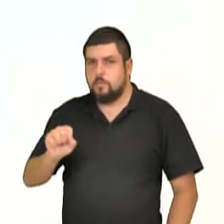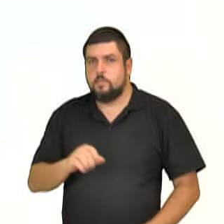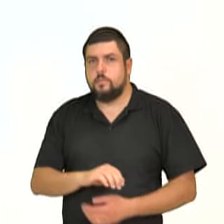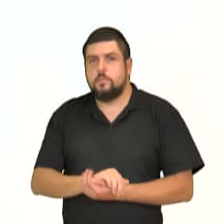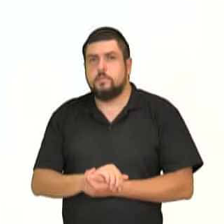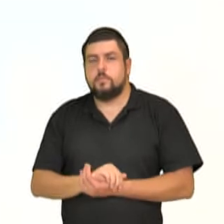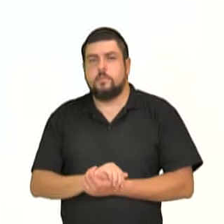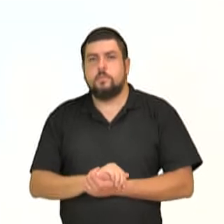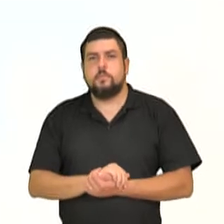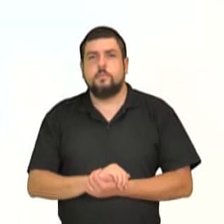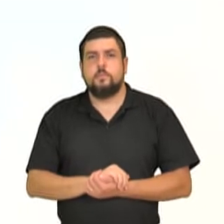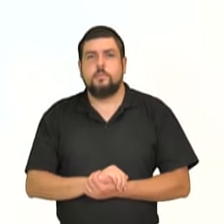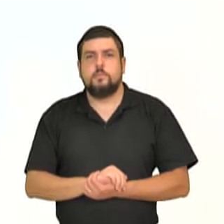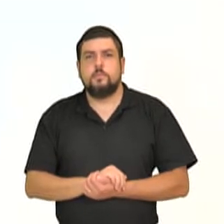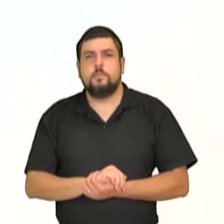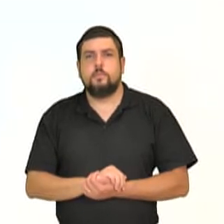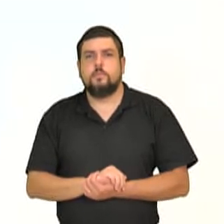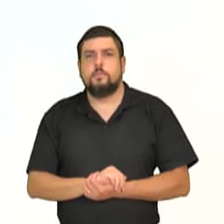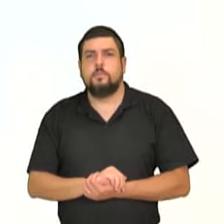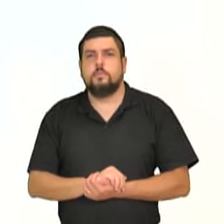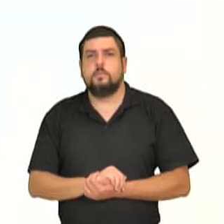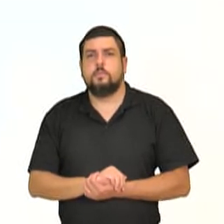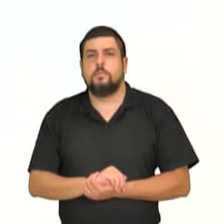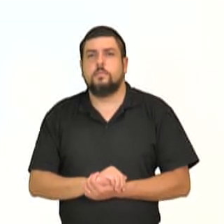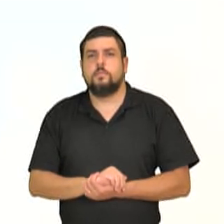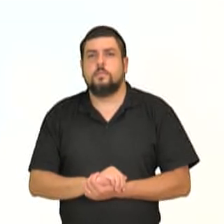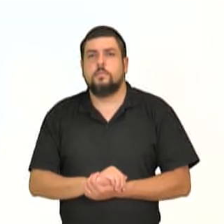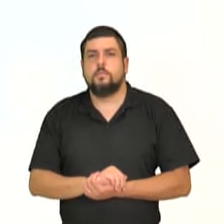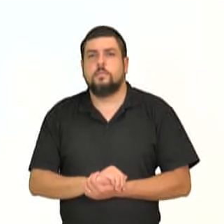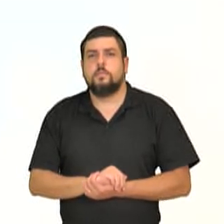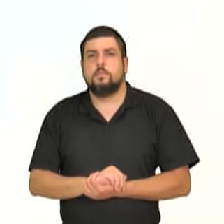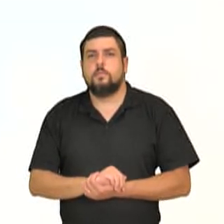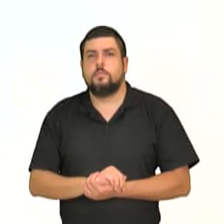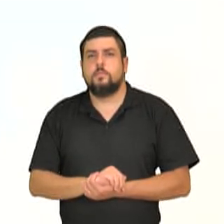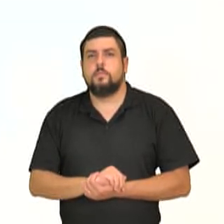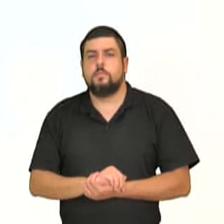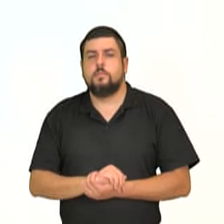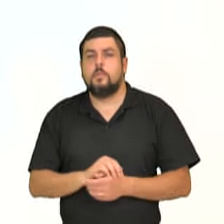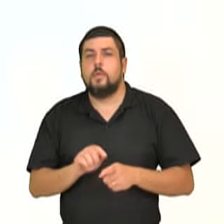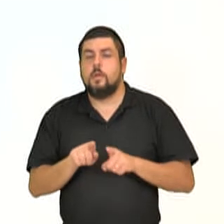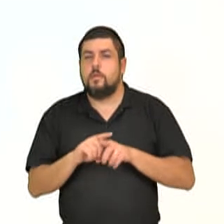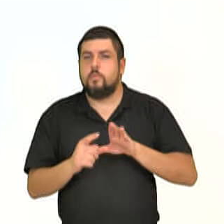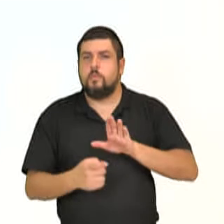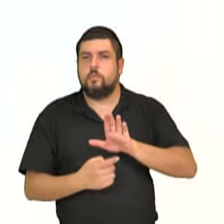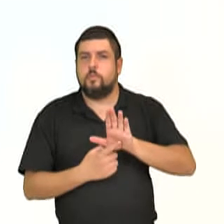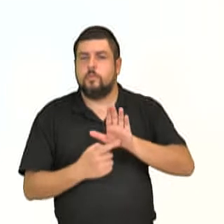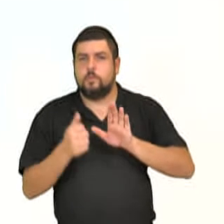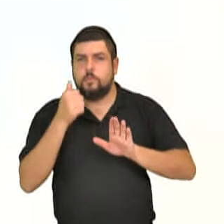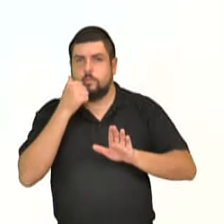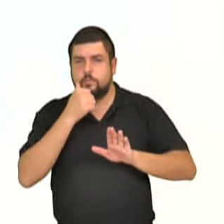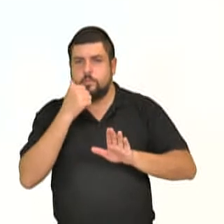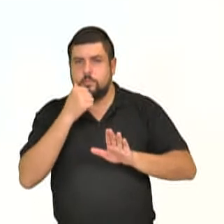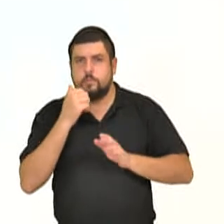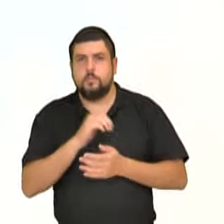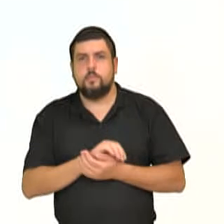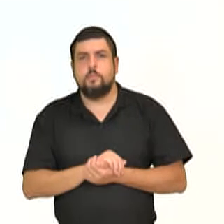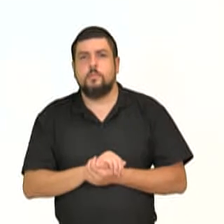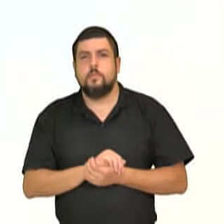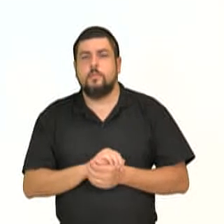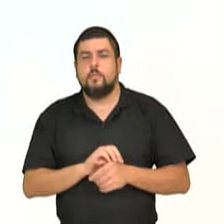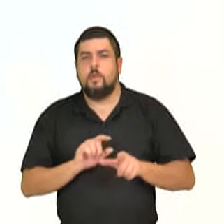aí. E depois, nos demonstrativos femininos, temos acá. Letra